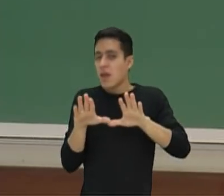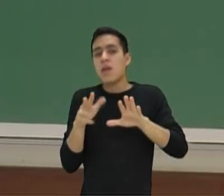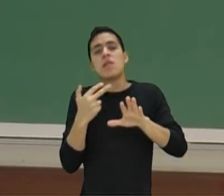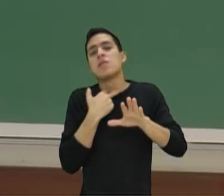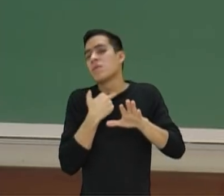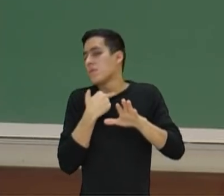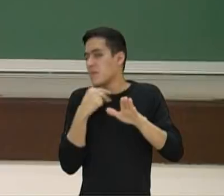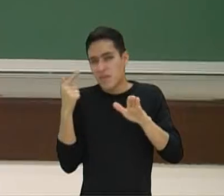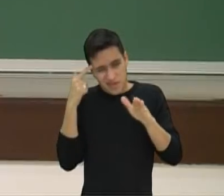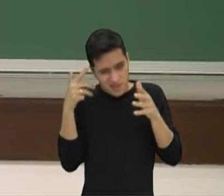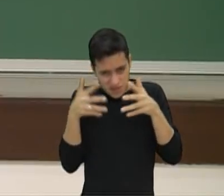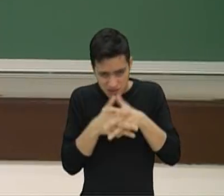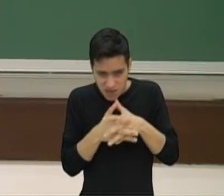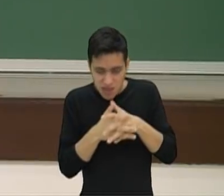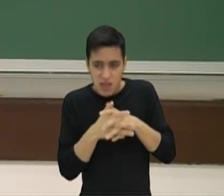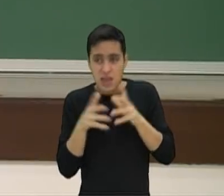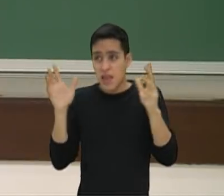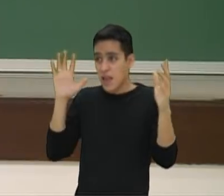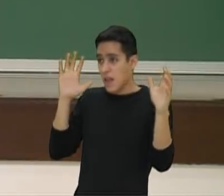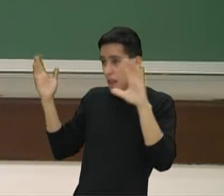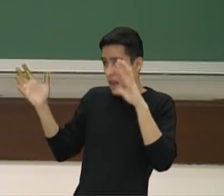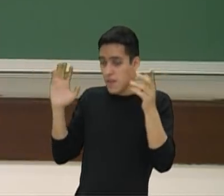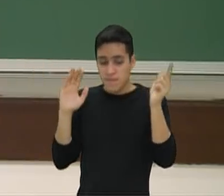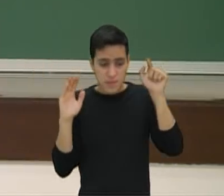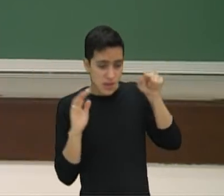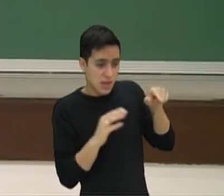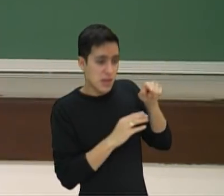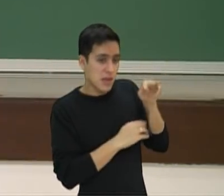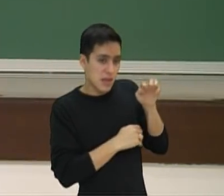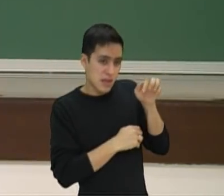devemos confundir diferença de clima e tempo.